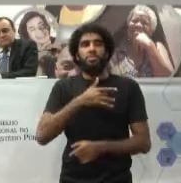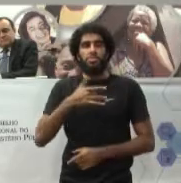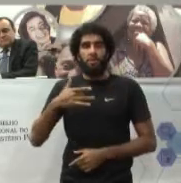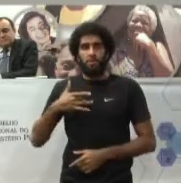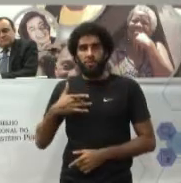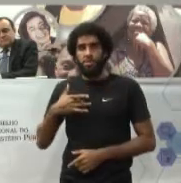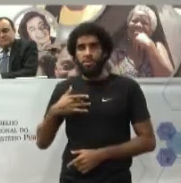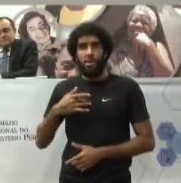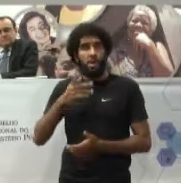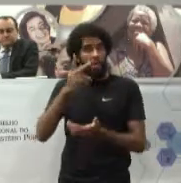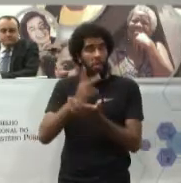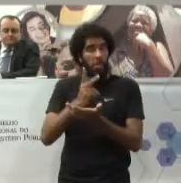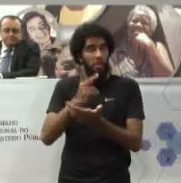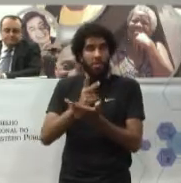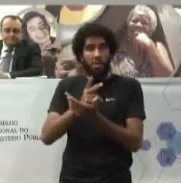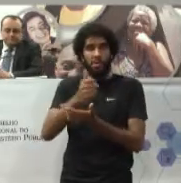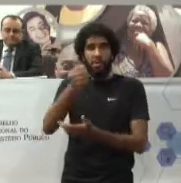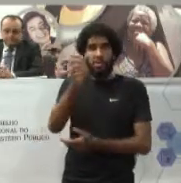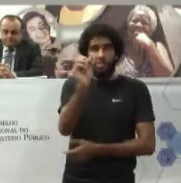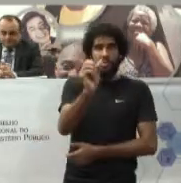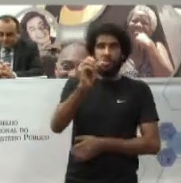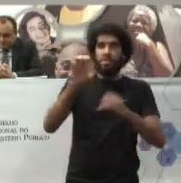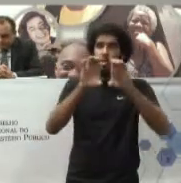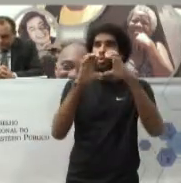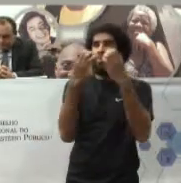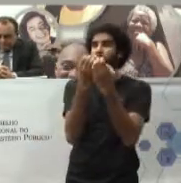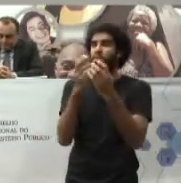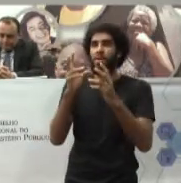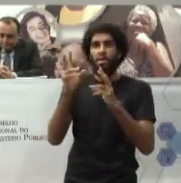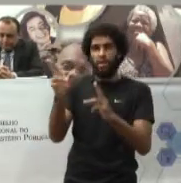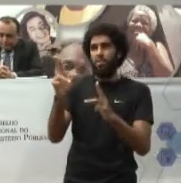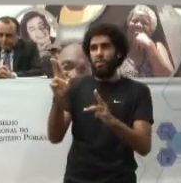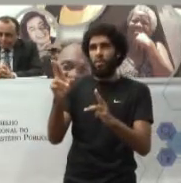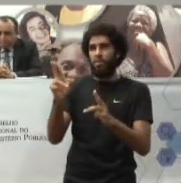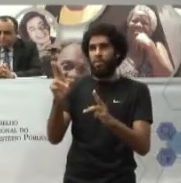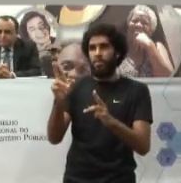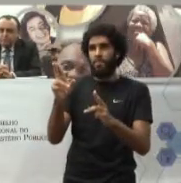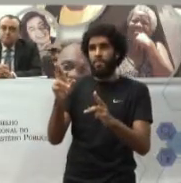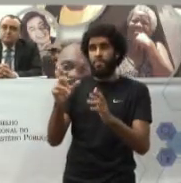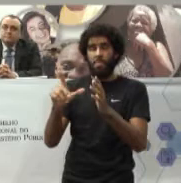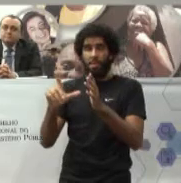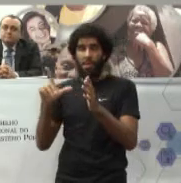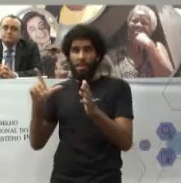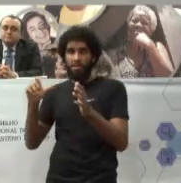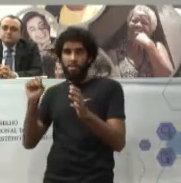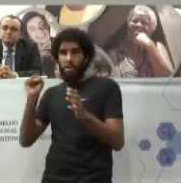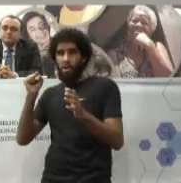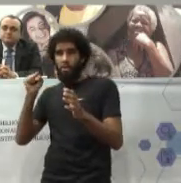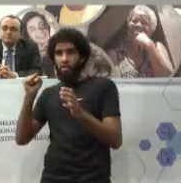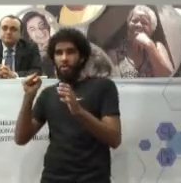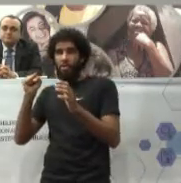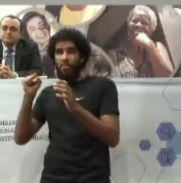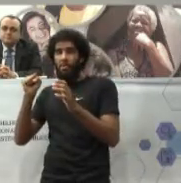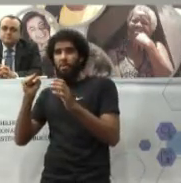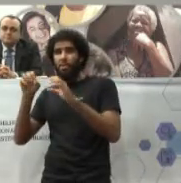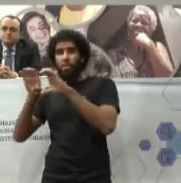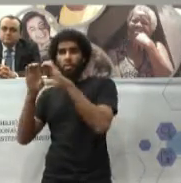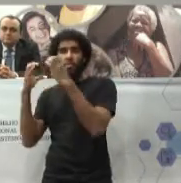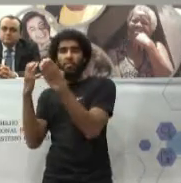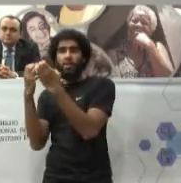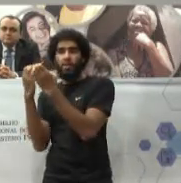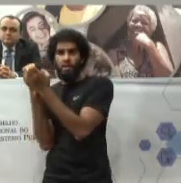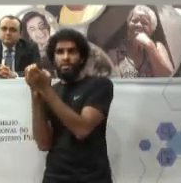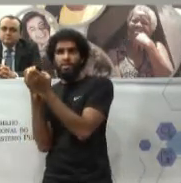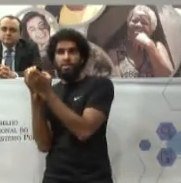16ª conferência nacional de saúde a 8ª conferência nacional de saúde mobilizou inteligência brasileira em torno de três